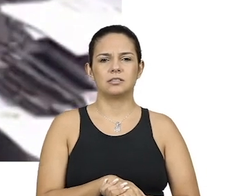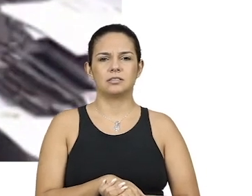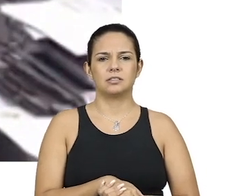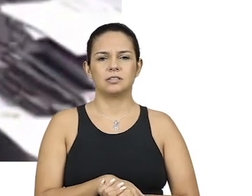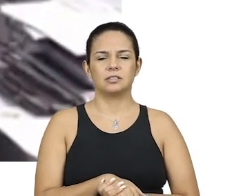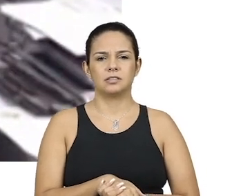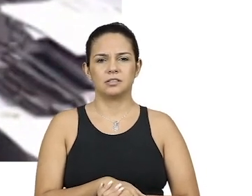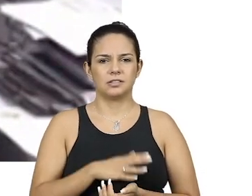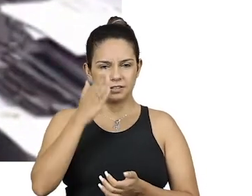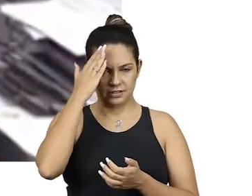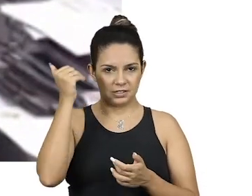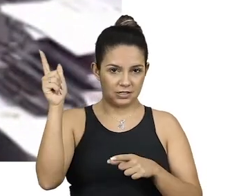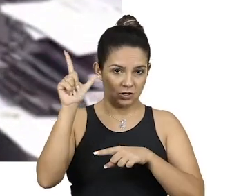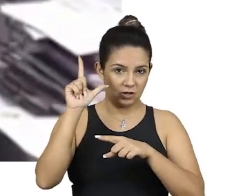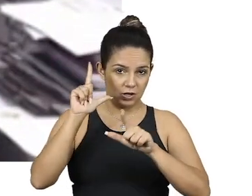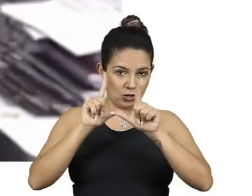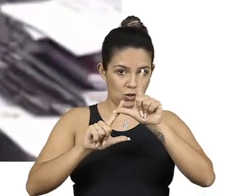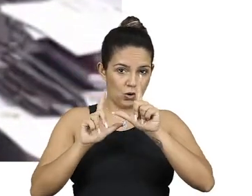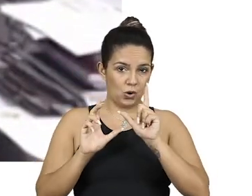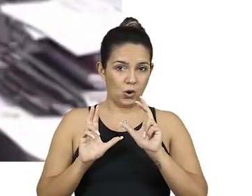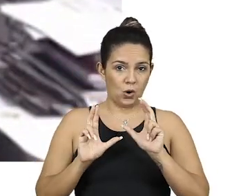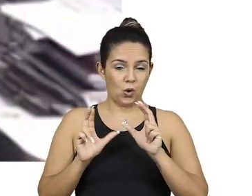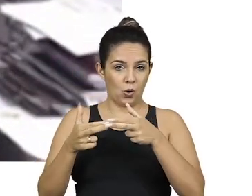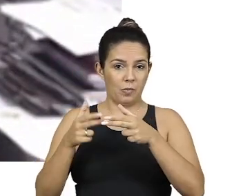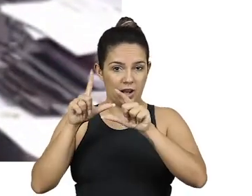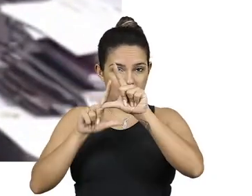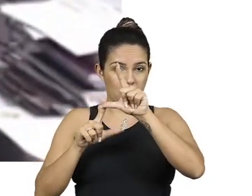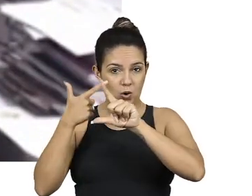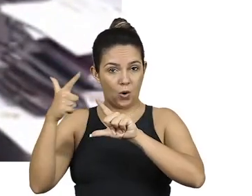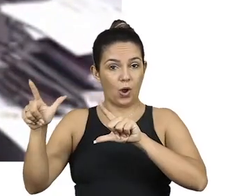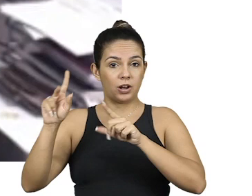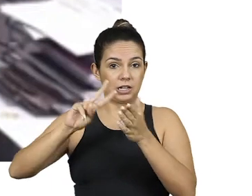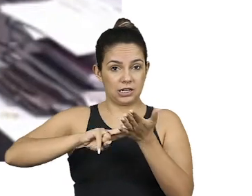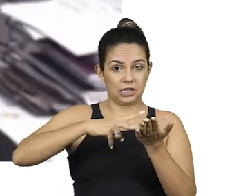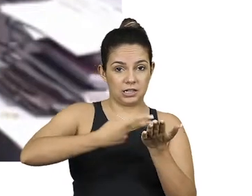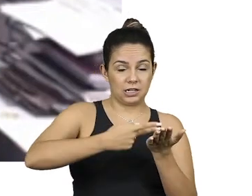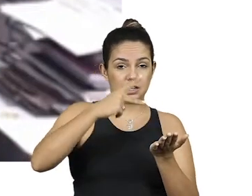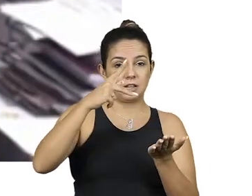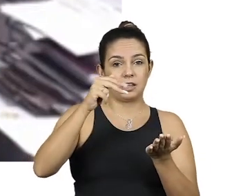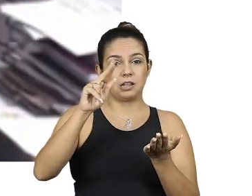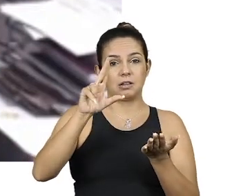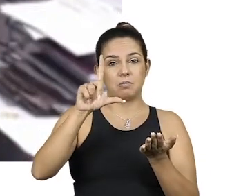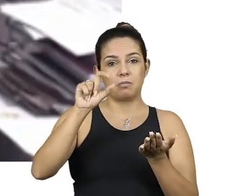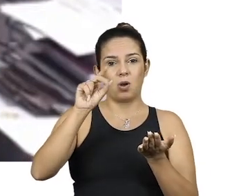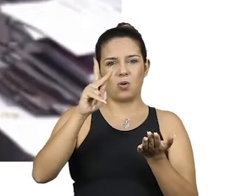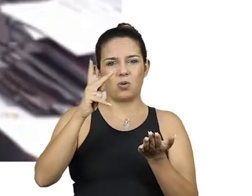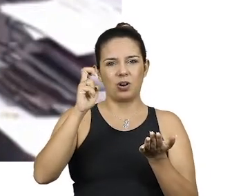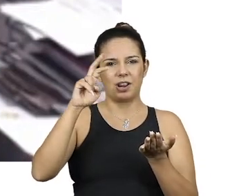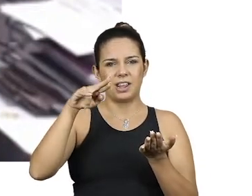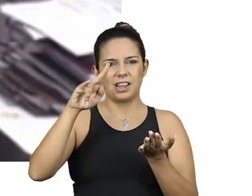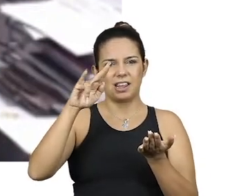sei que a Companhia das Letras vai lançar uma outra tradução do Paulo Henrique Brito,